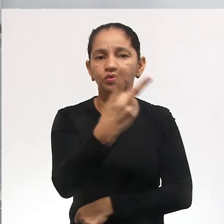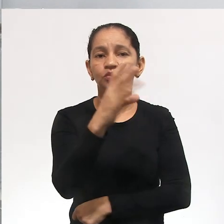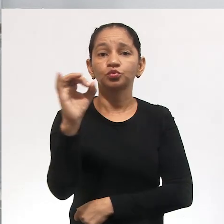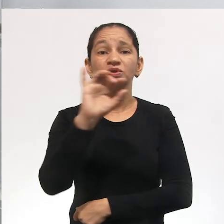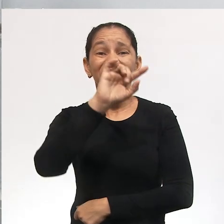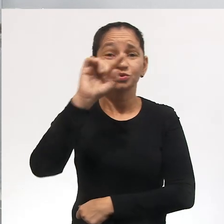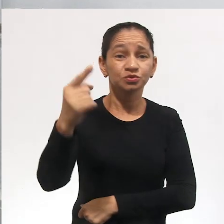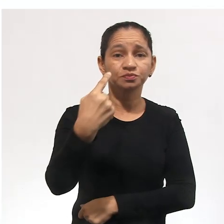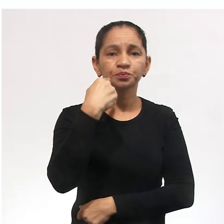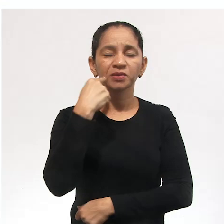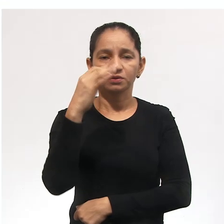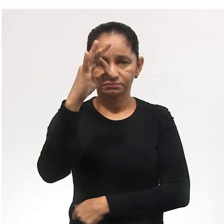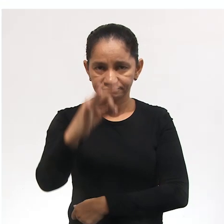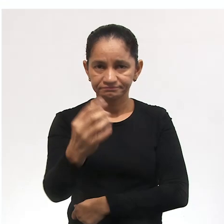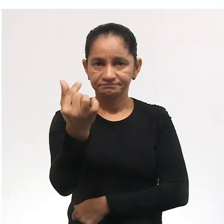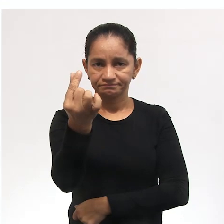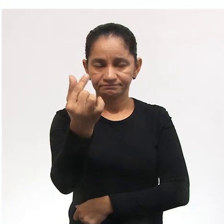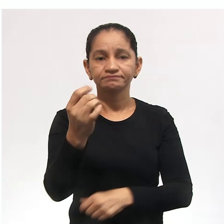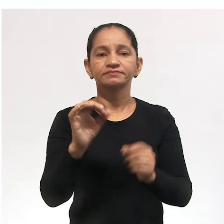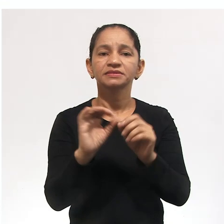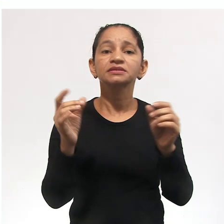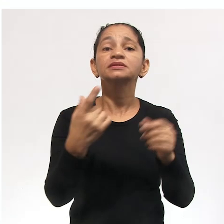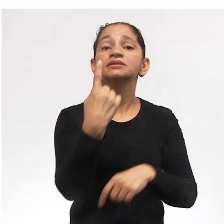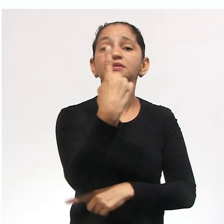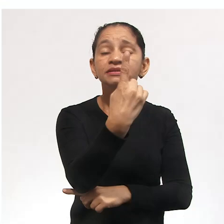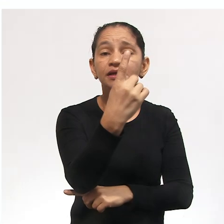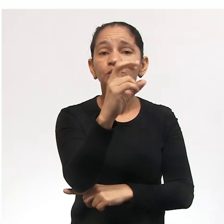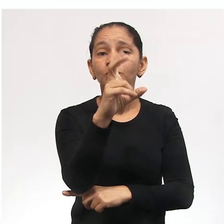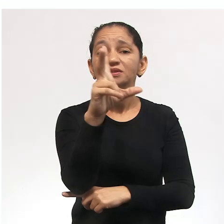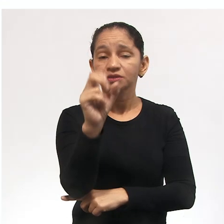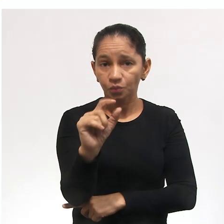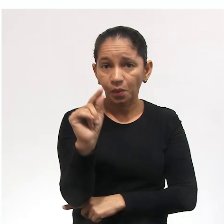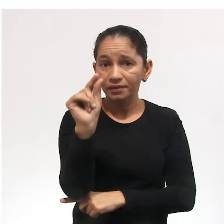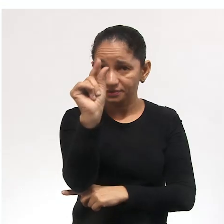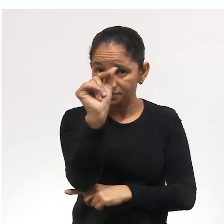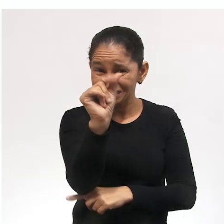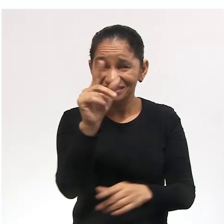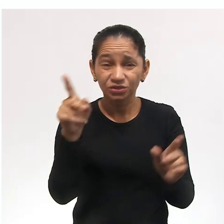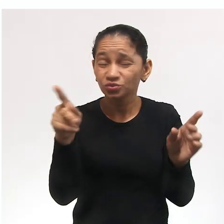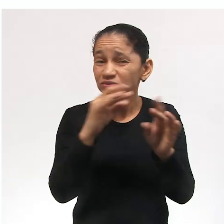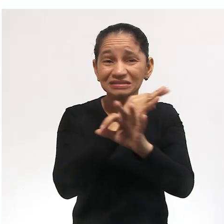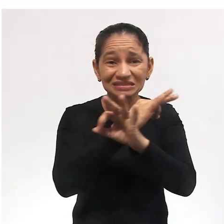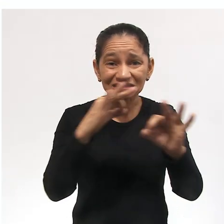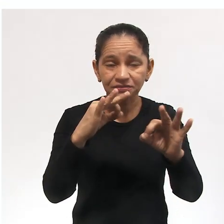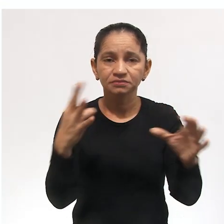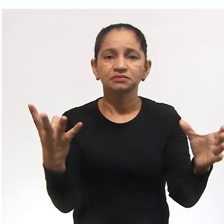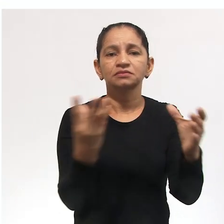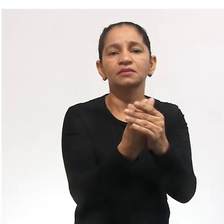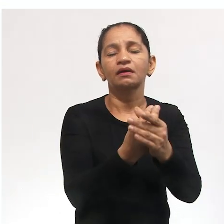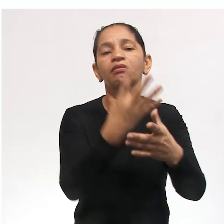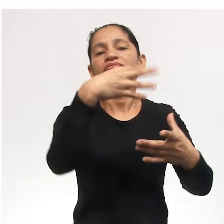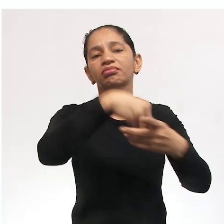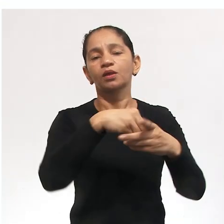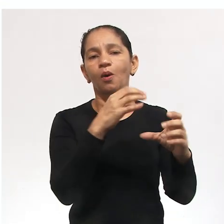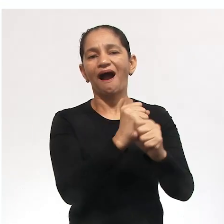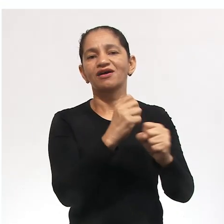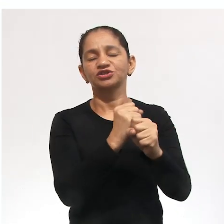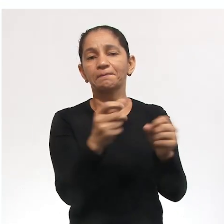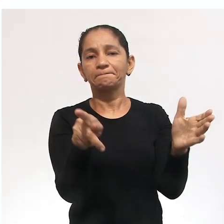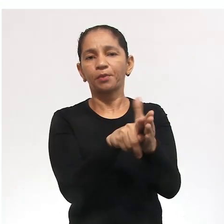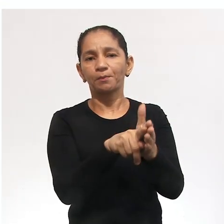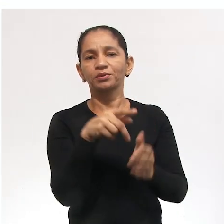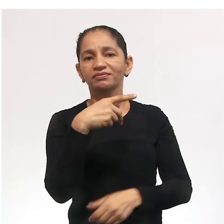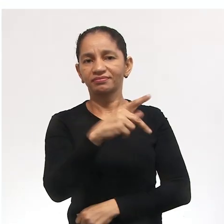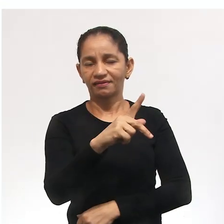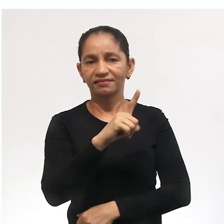constituído da seguinte forma. 150 aconteceu com dinheiro, foi em caixa, e vai ser classificado em disponibilidades. Eu vou mostrar para vocês